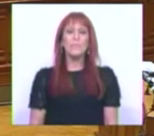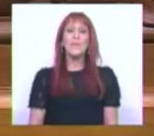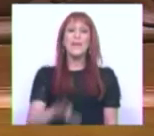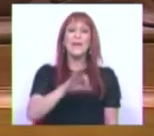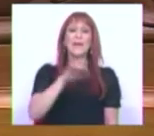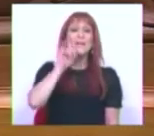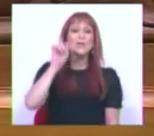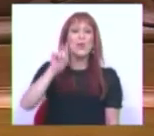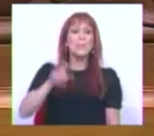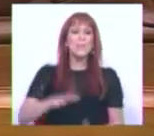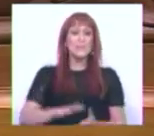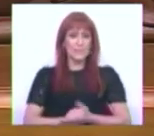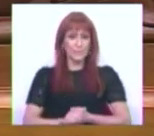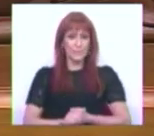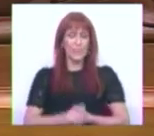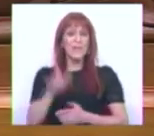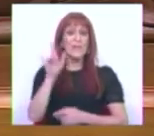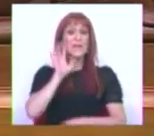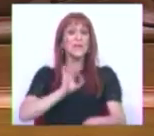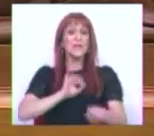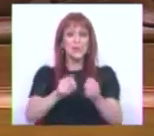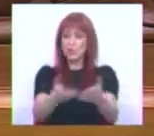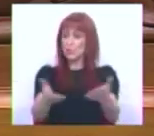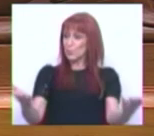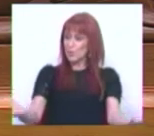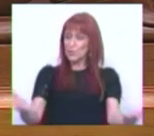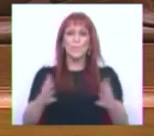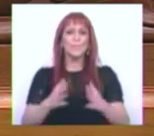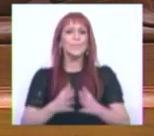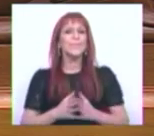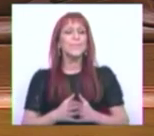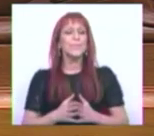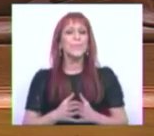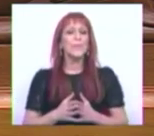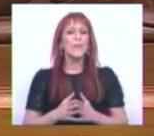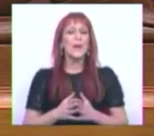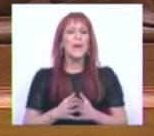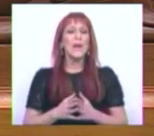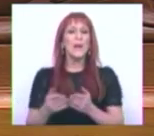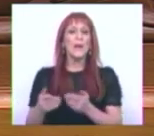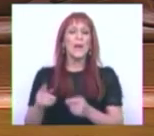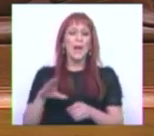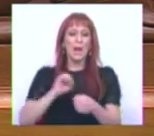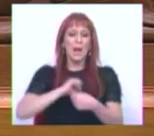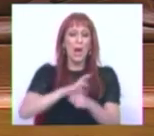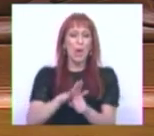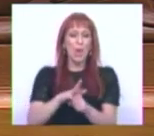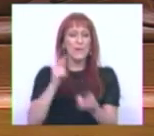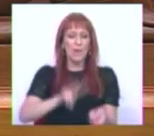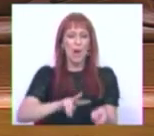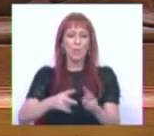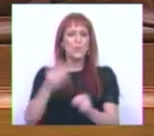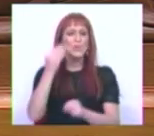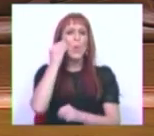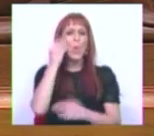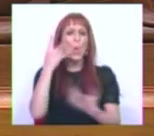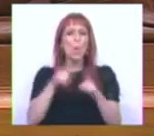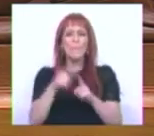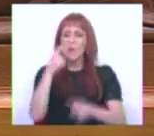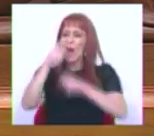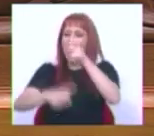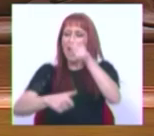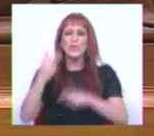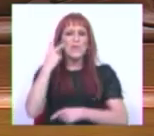Senhora Presidente, senhoras e senhores deputados, a Covid-19 veio alterar a forma como as